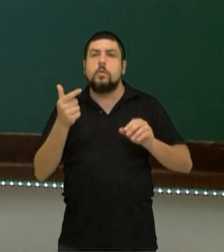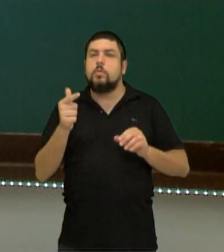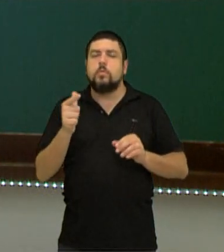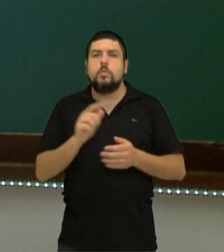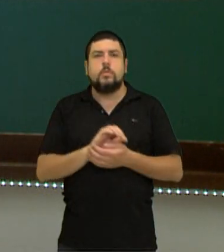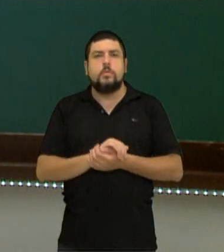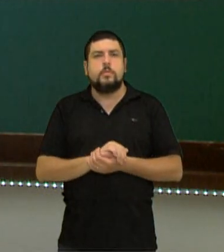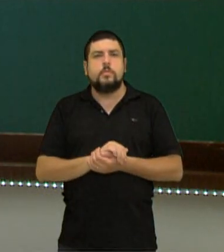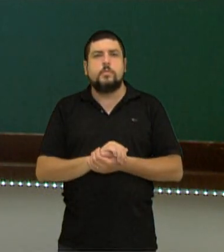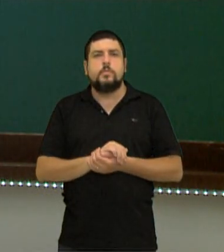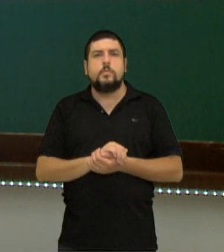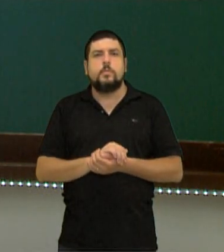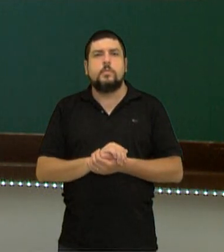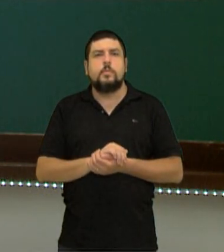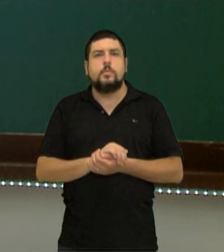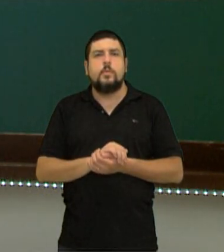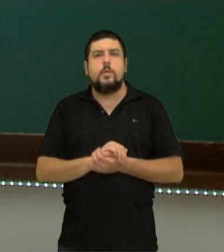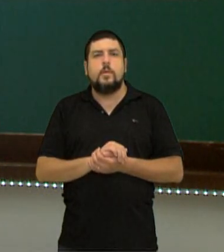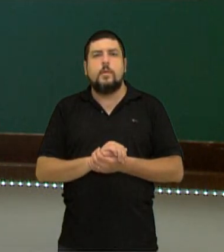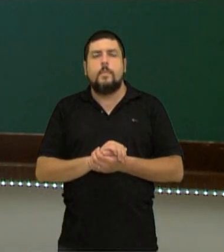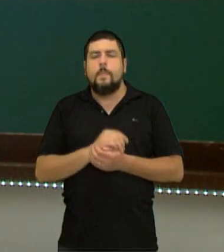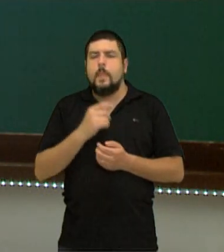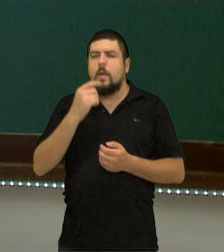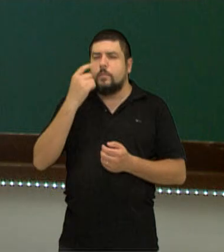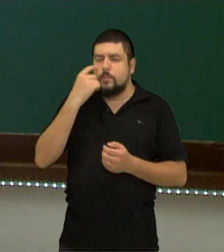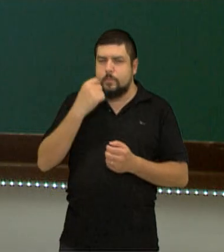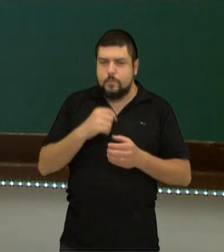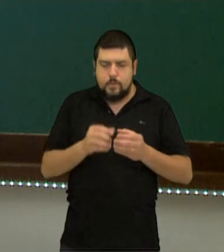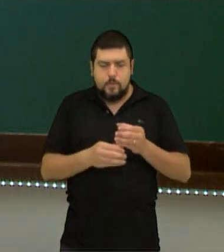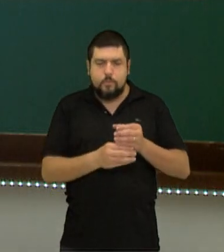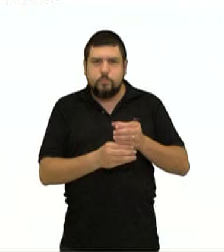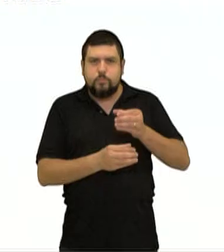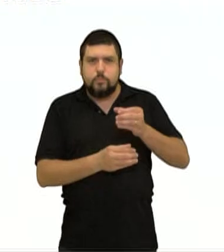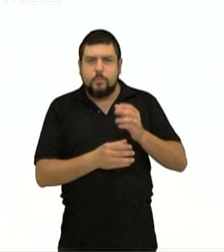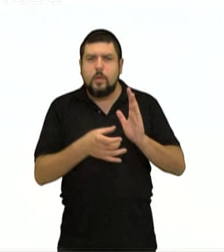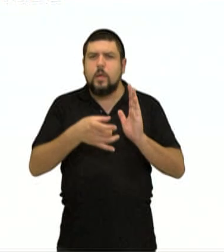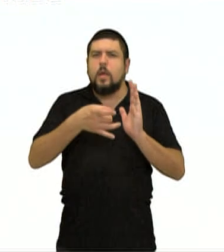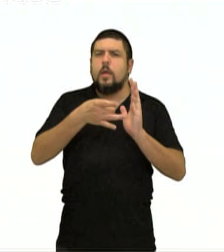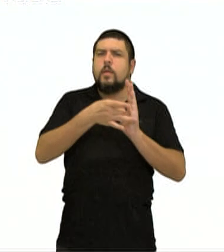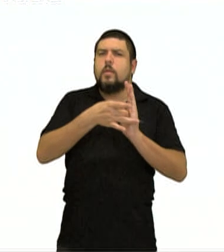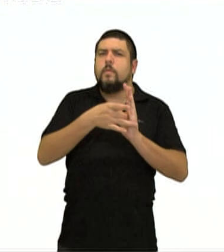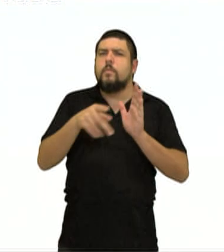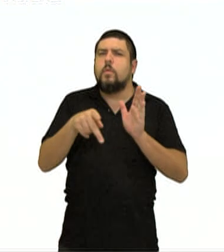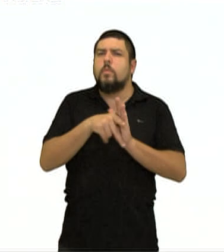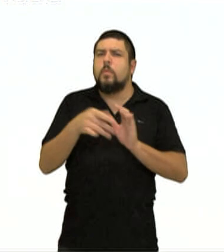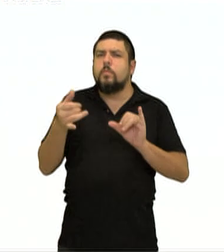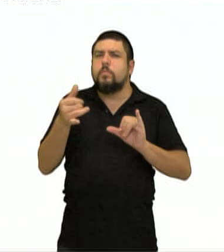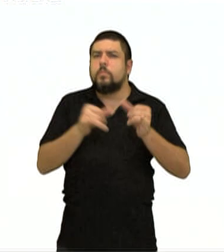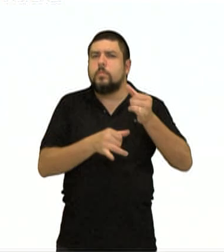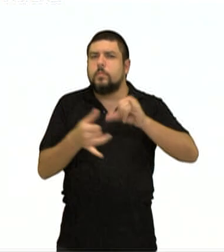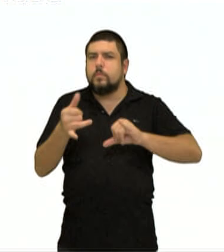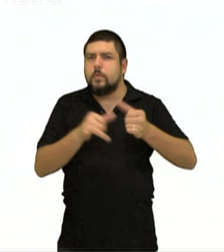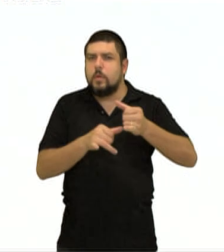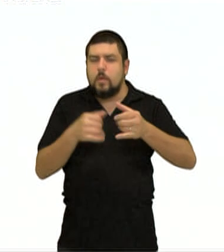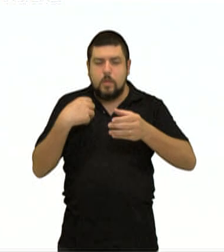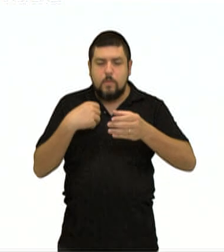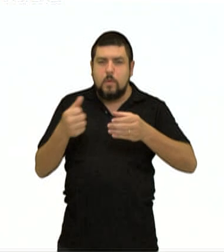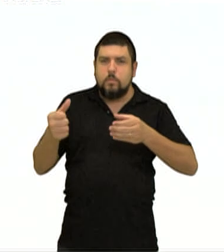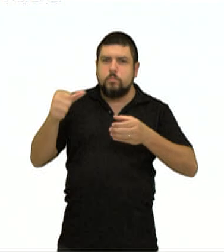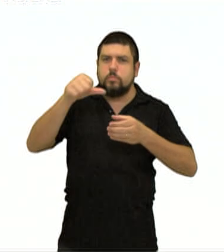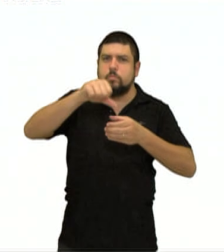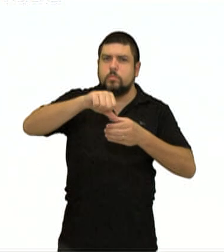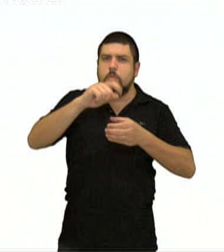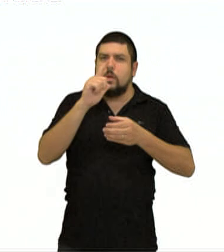vocês. Aqui nós temos um becker, o copinho lá do laboratório. Está cheio de água. Nesse caso, nós chamamos